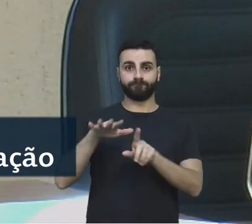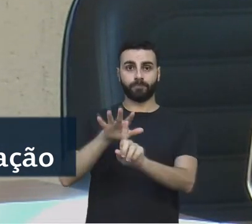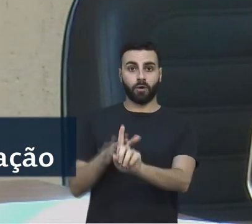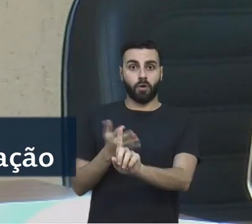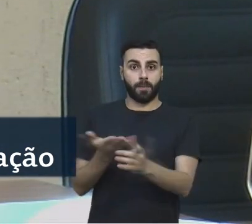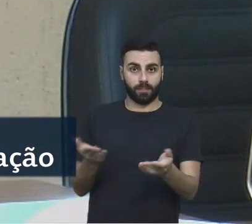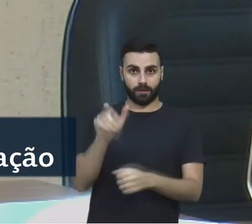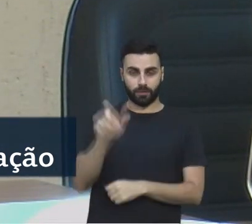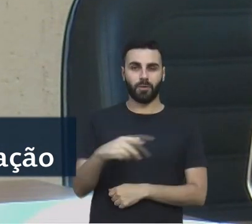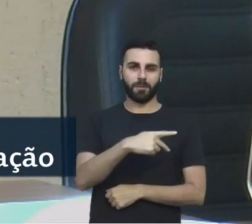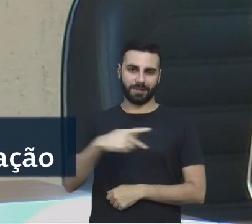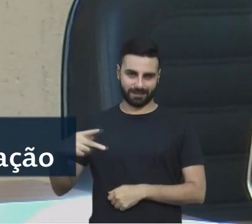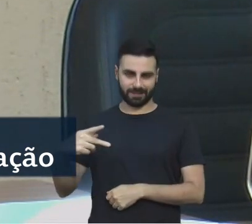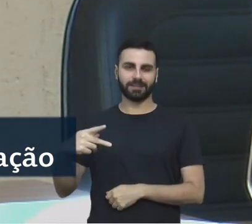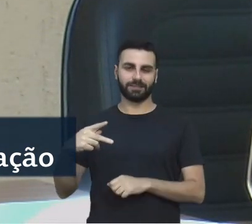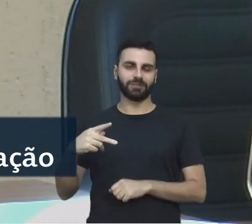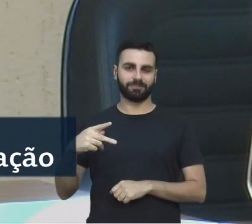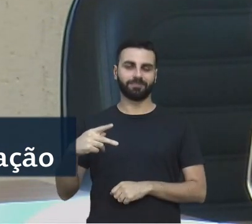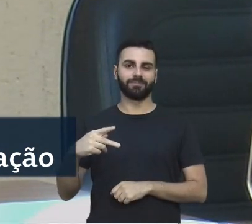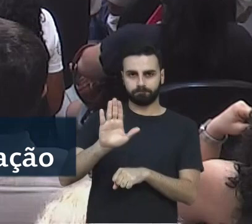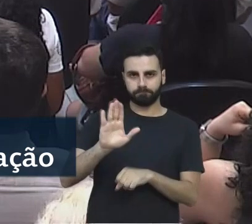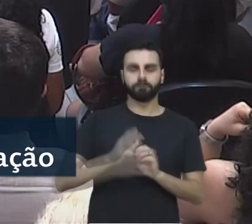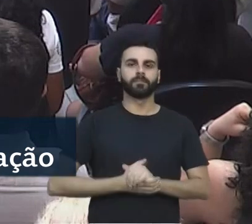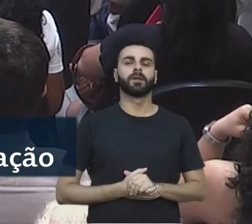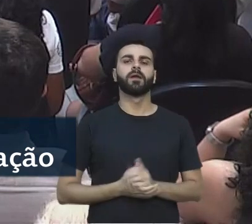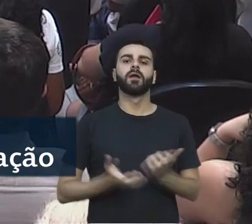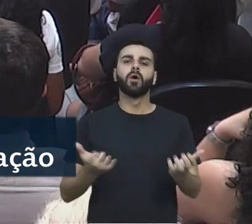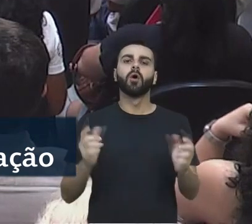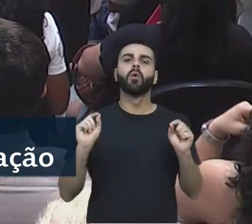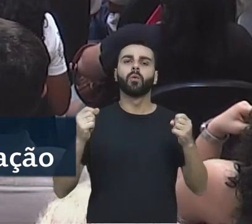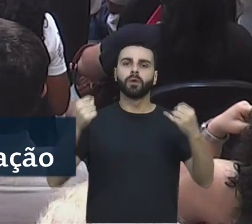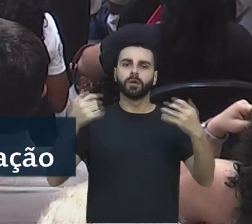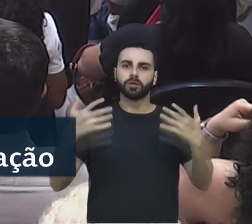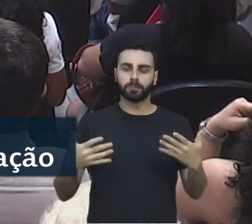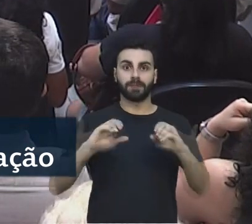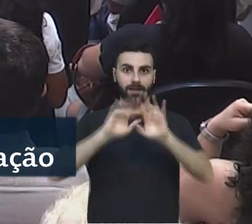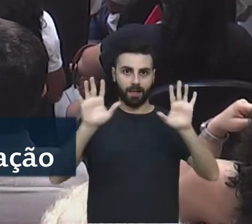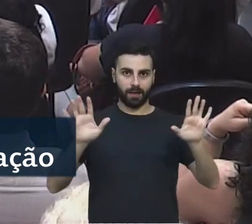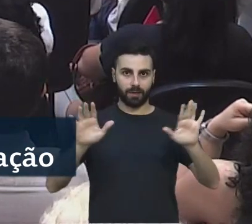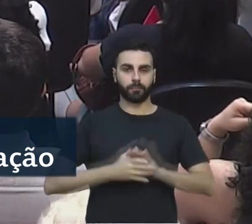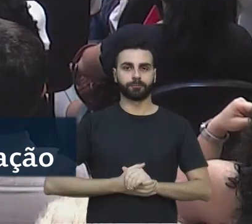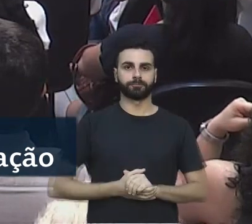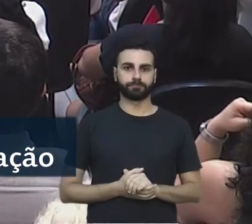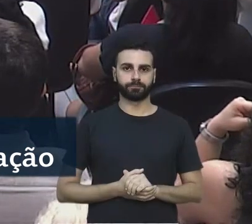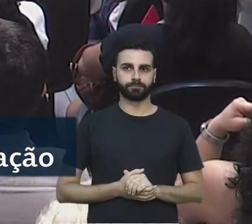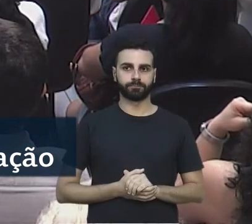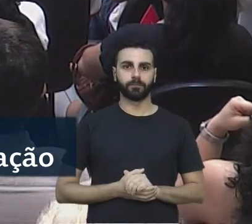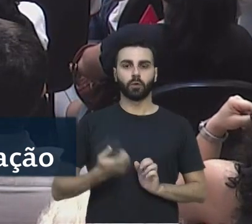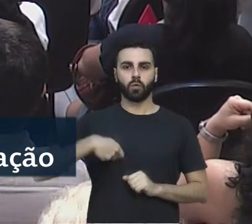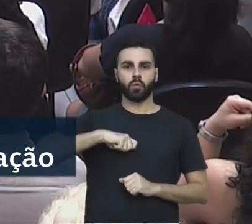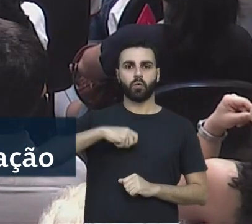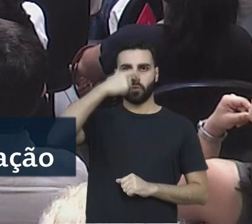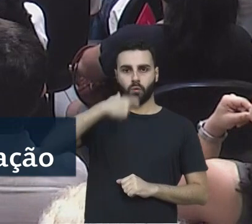decidiram por repassar as emendas impositivas aos hospitais São Sebastião e São João Batista contudo o